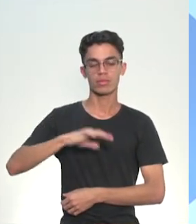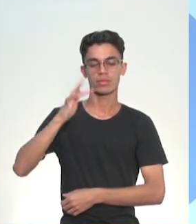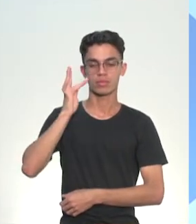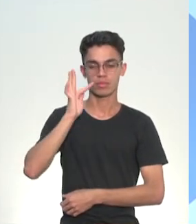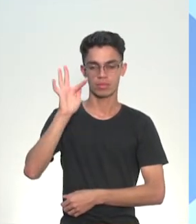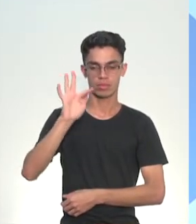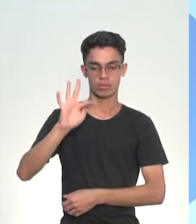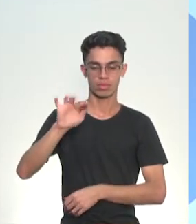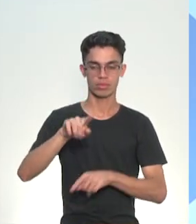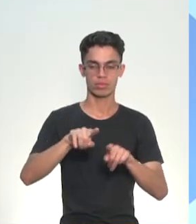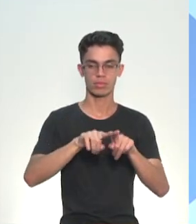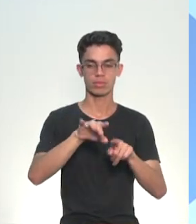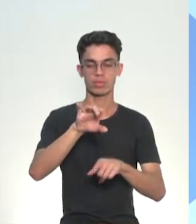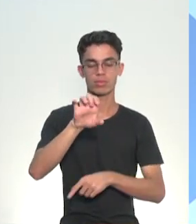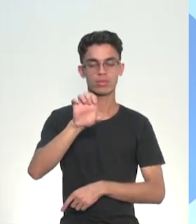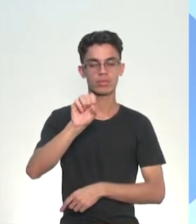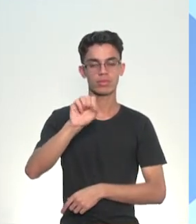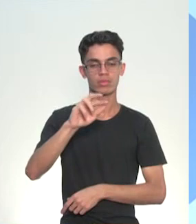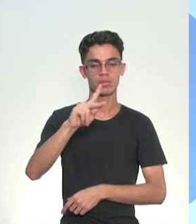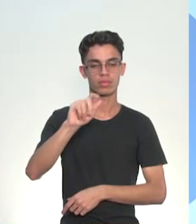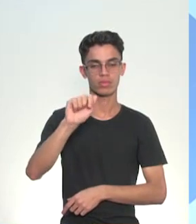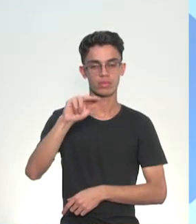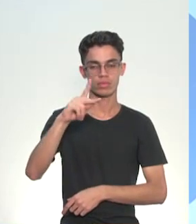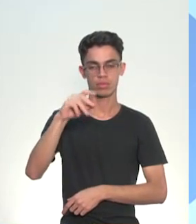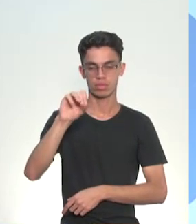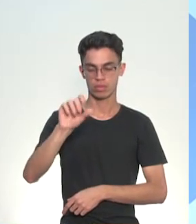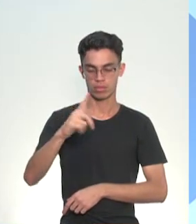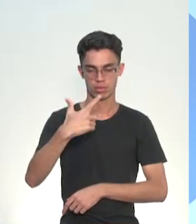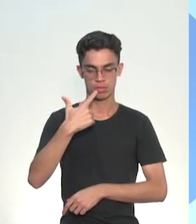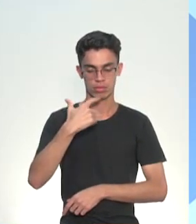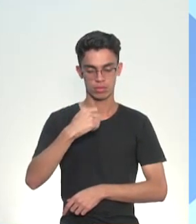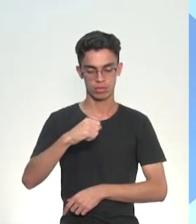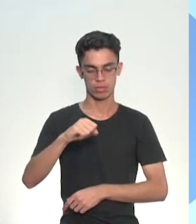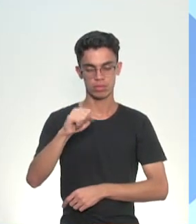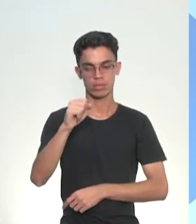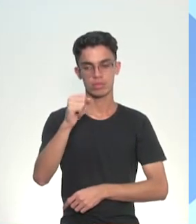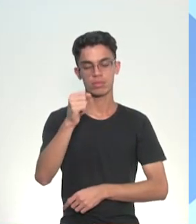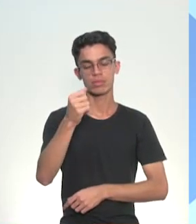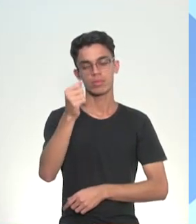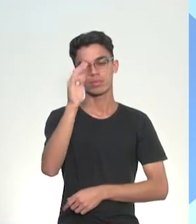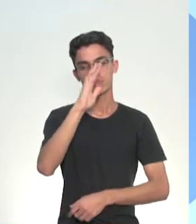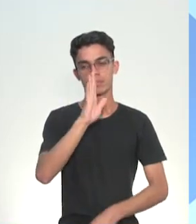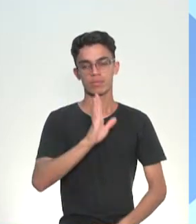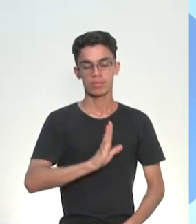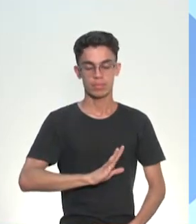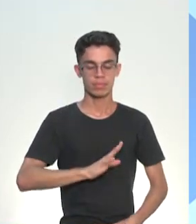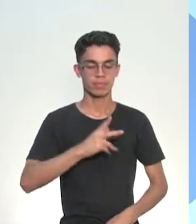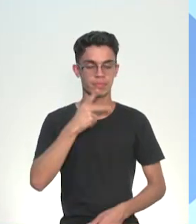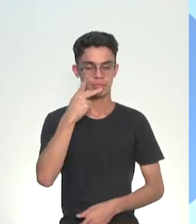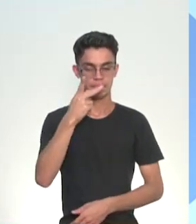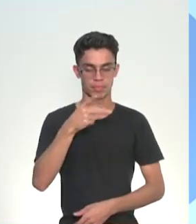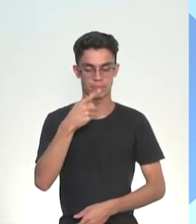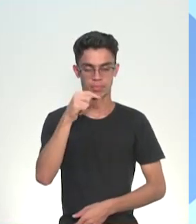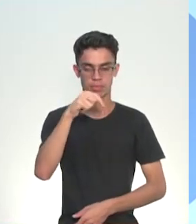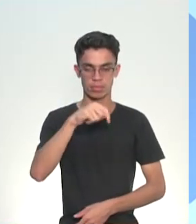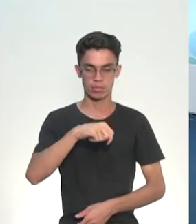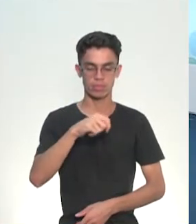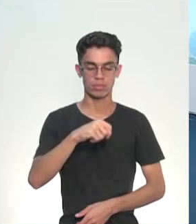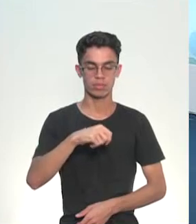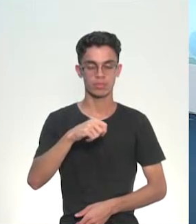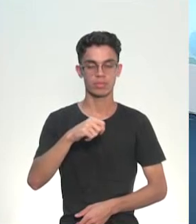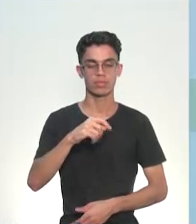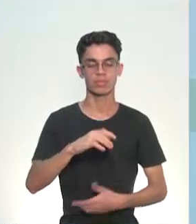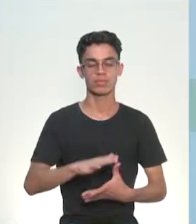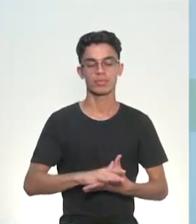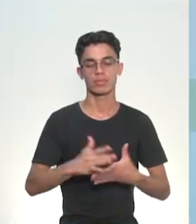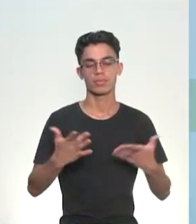francês e o espanhol, línguas latinas faladas aqui no nosso território, né, da América. Perfeito, é isso aí,